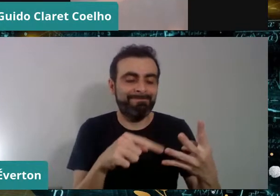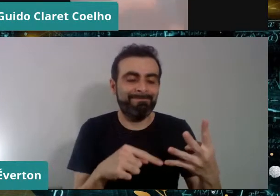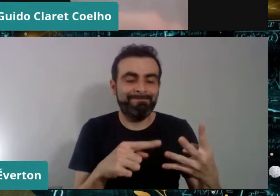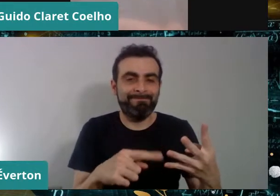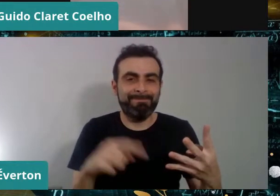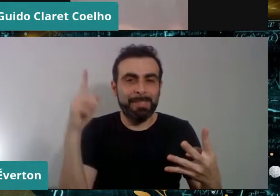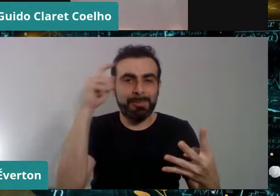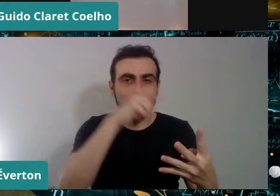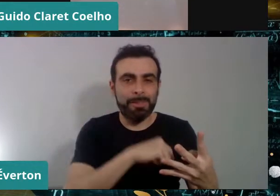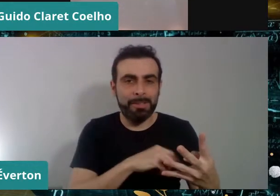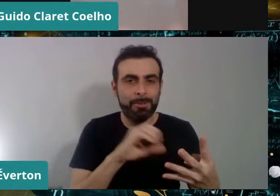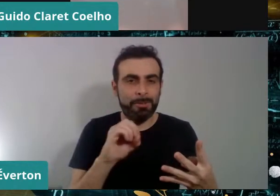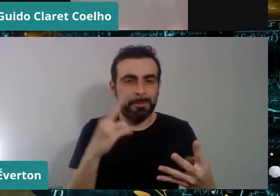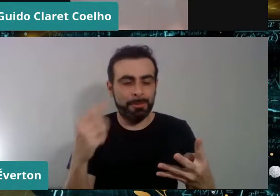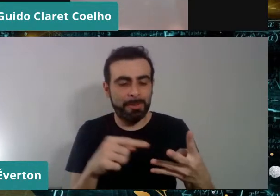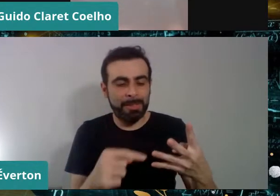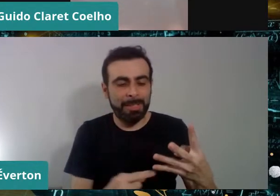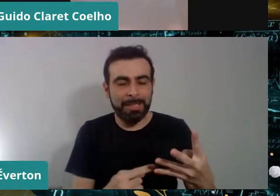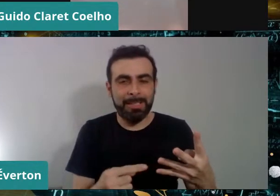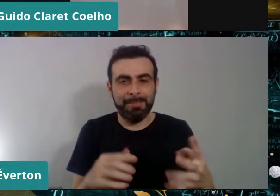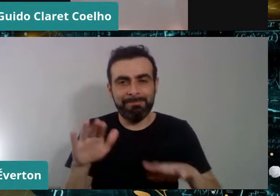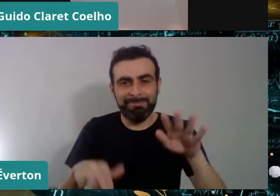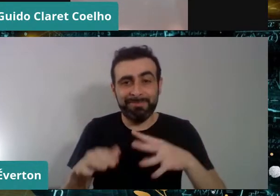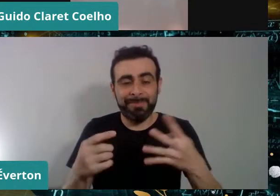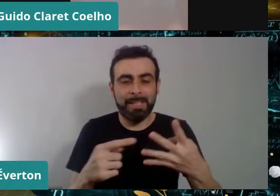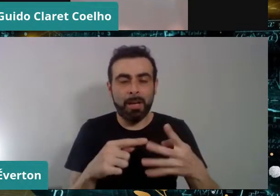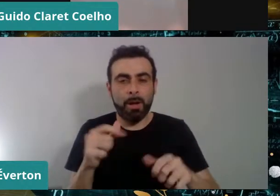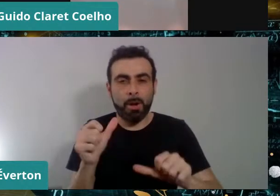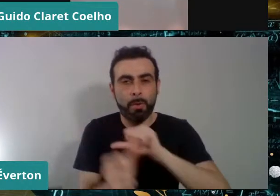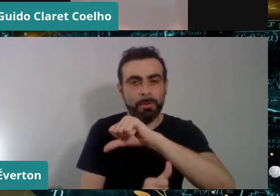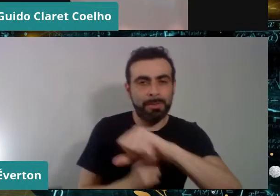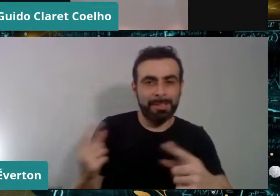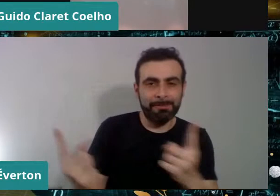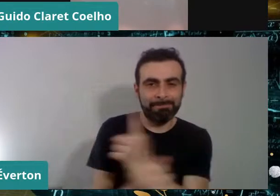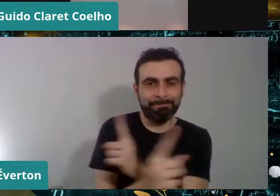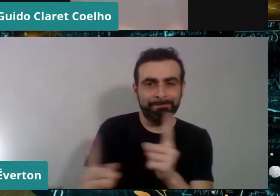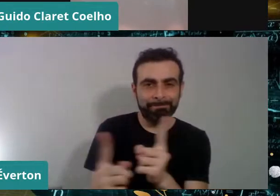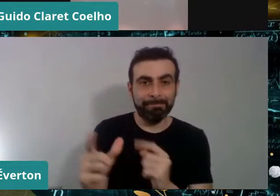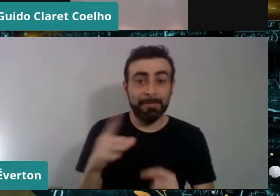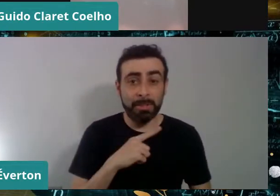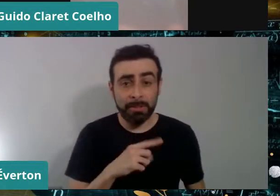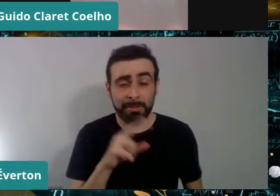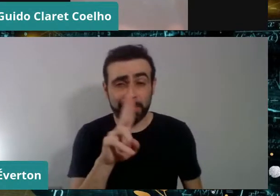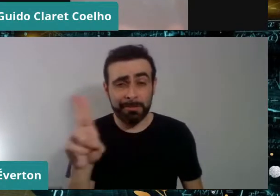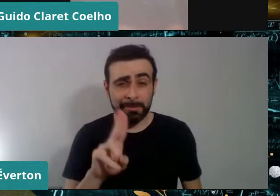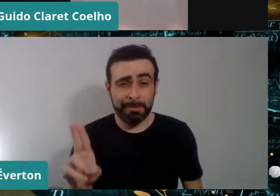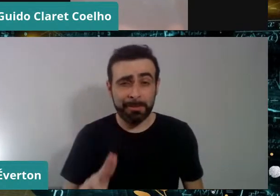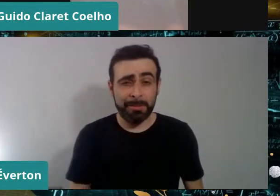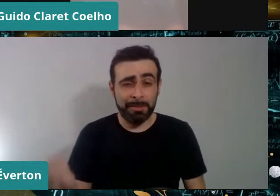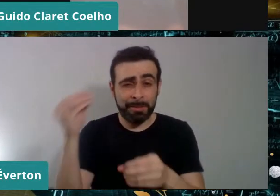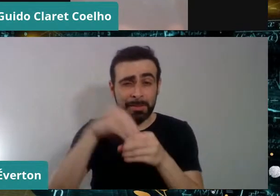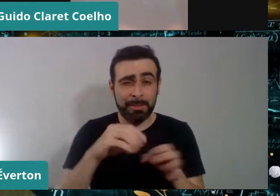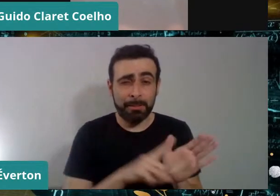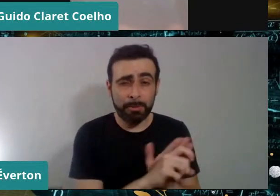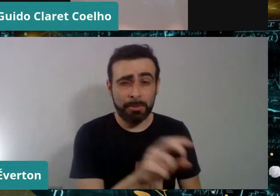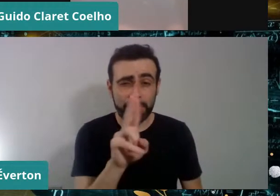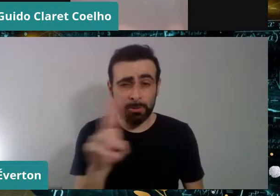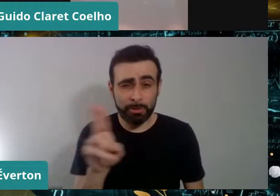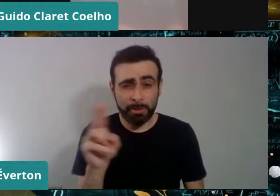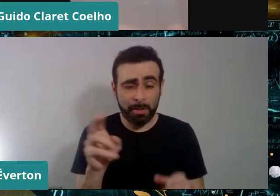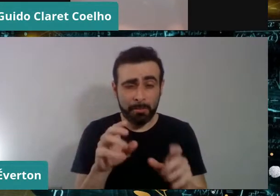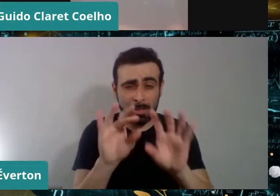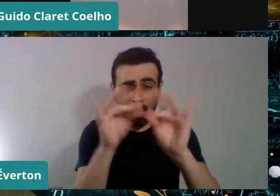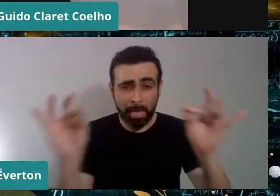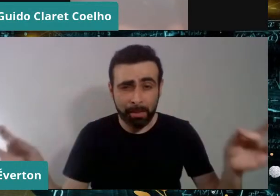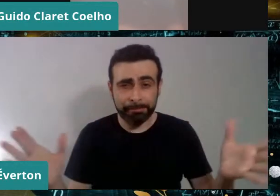os da área de física e matemática, às vezes, tinham um pouquinho de dificuldade com os nomes complexos da biologia, né? Então